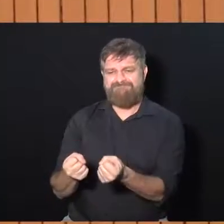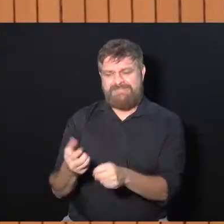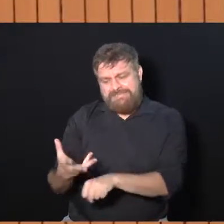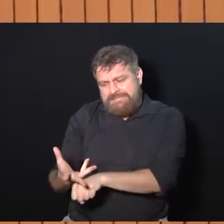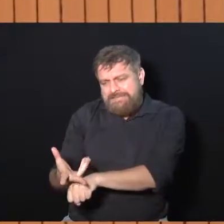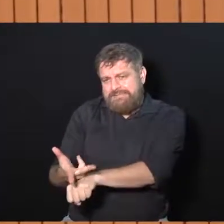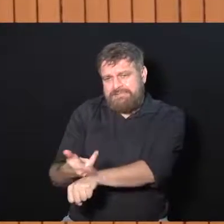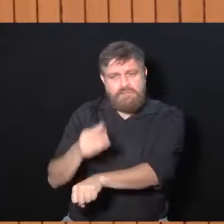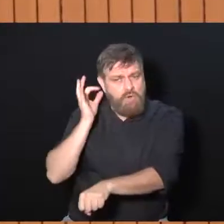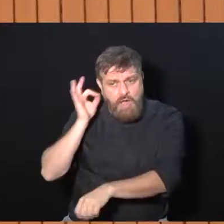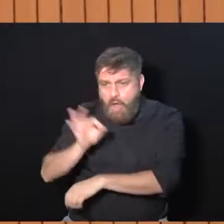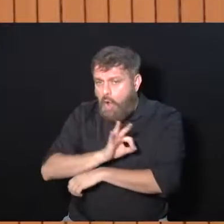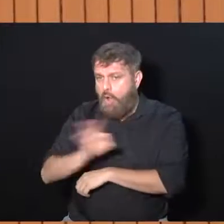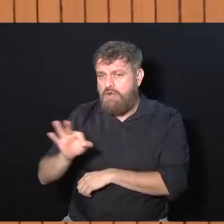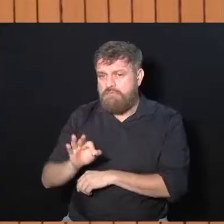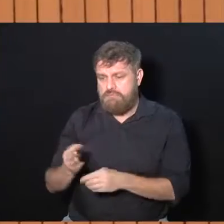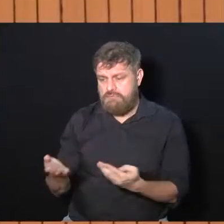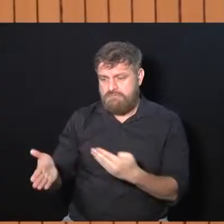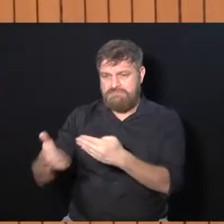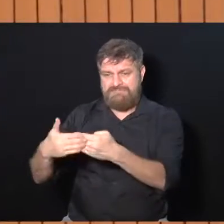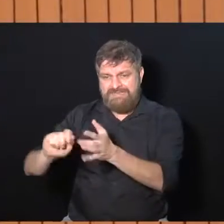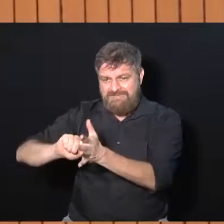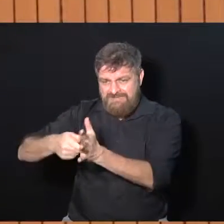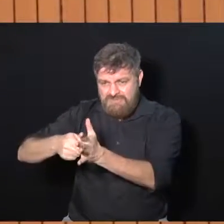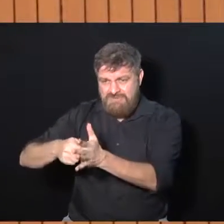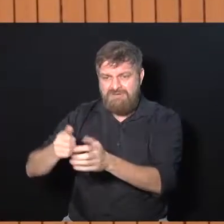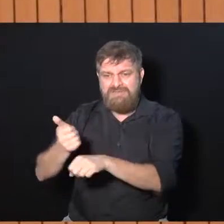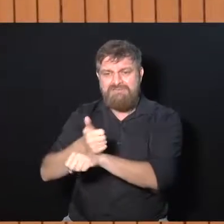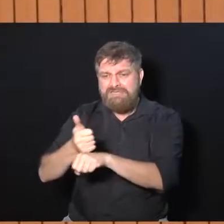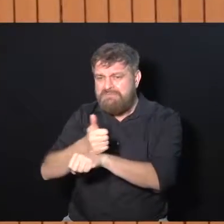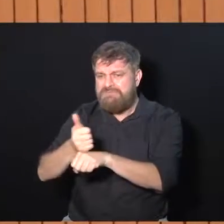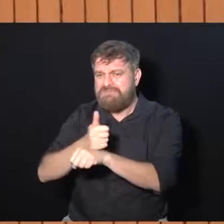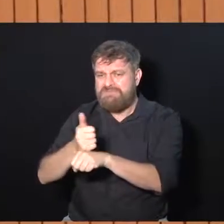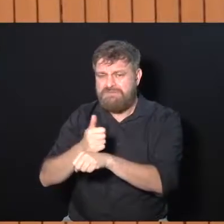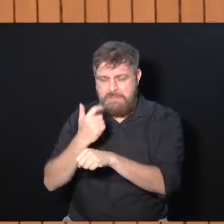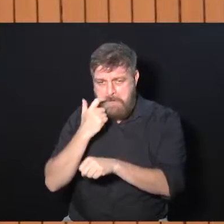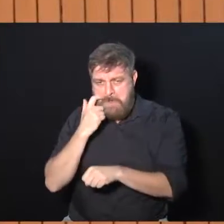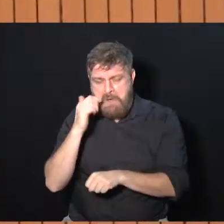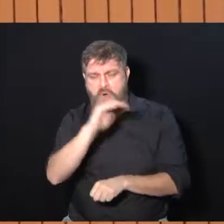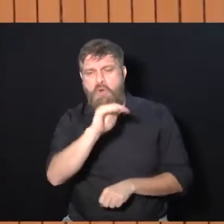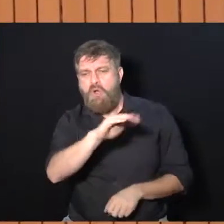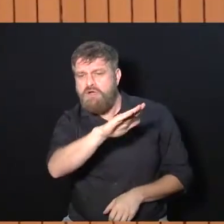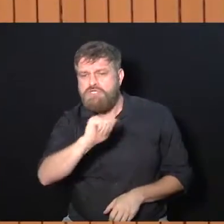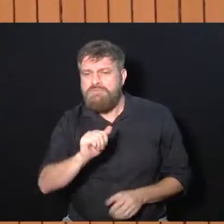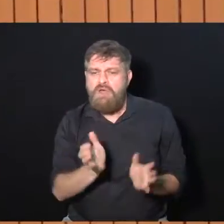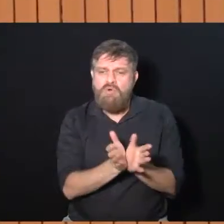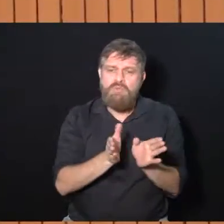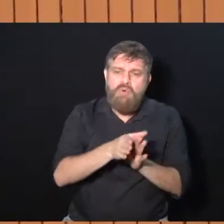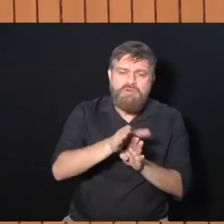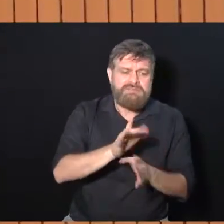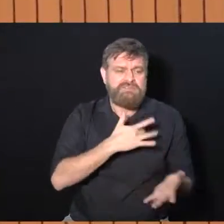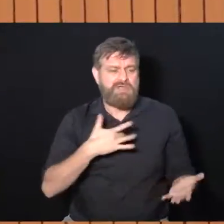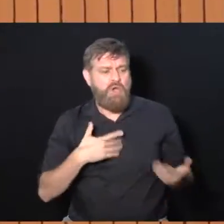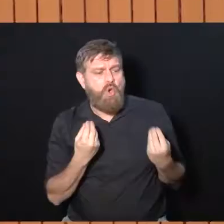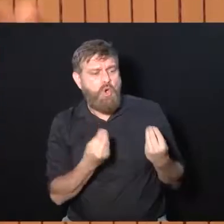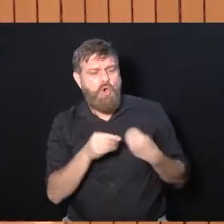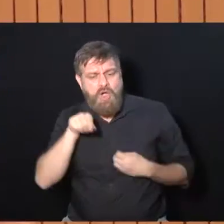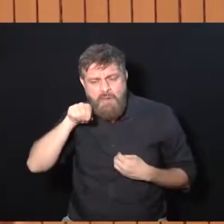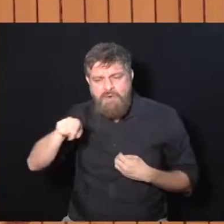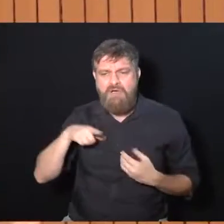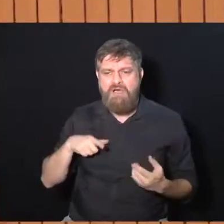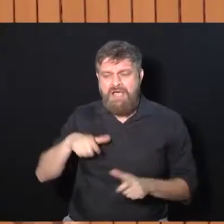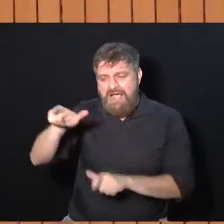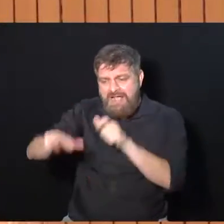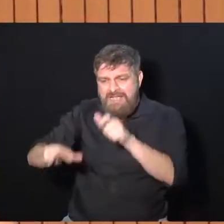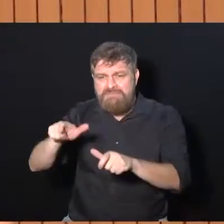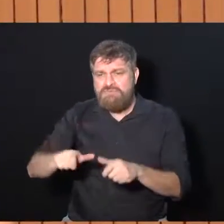excelente. Inclusive, quando parou, vários profissionais foram falar até com o Conselho Municipal de Saúde, porque os